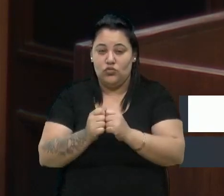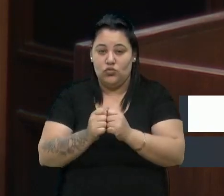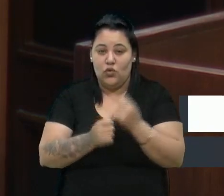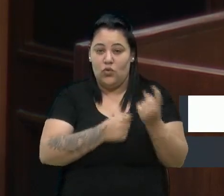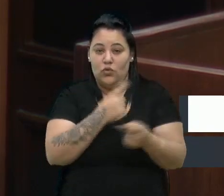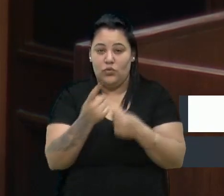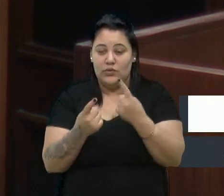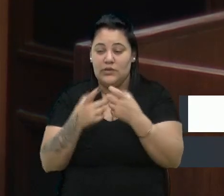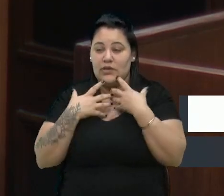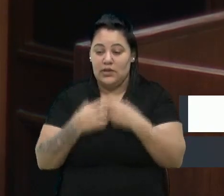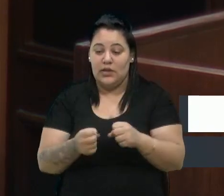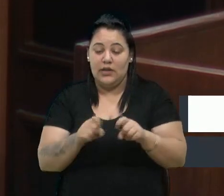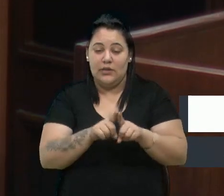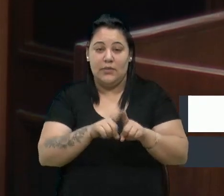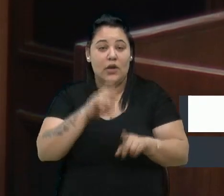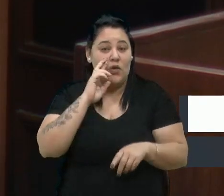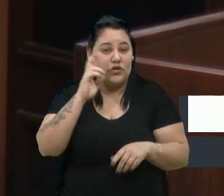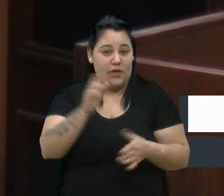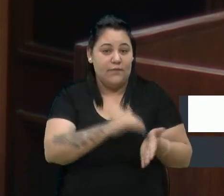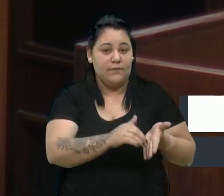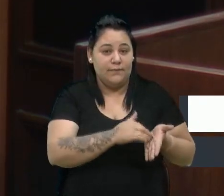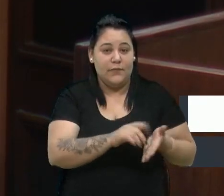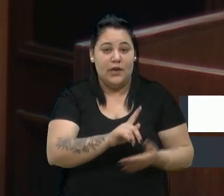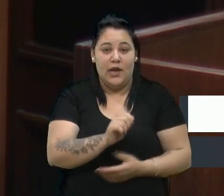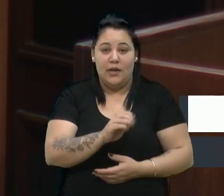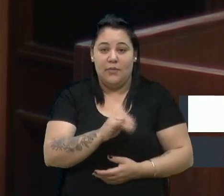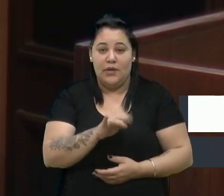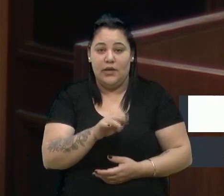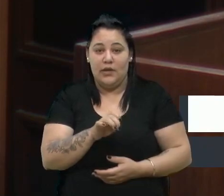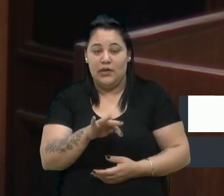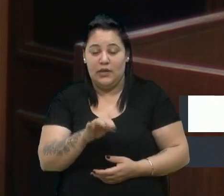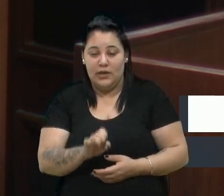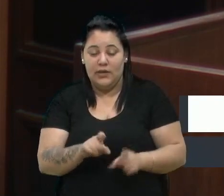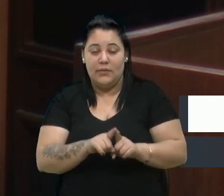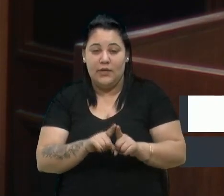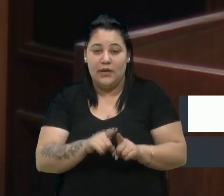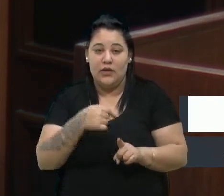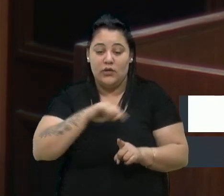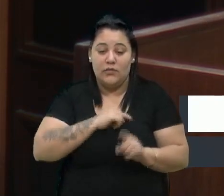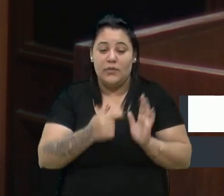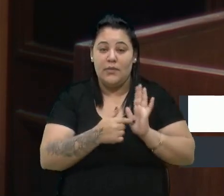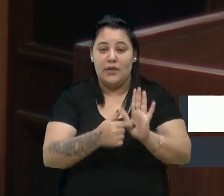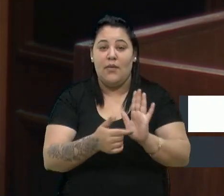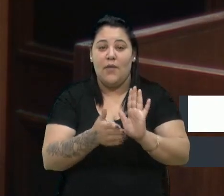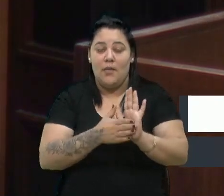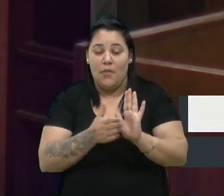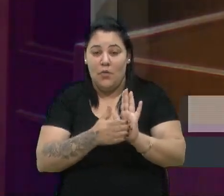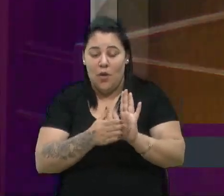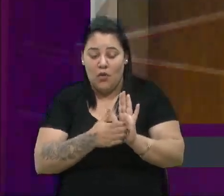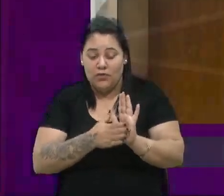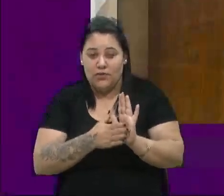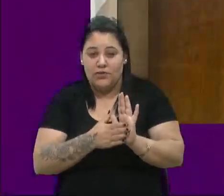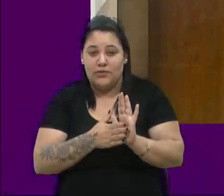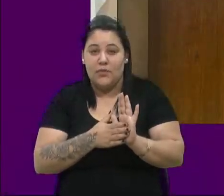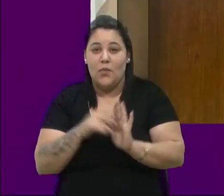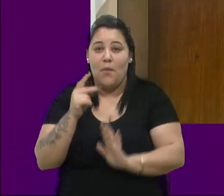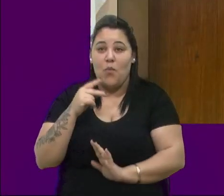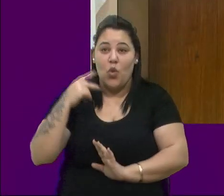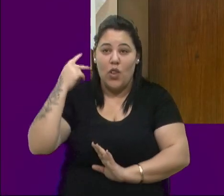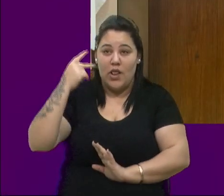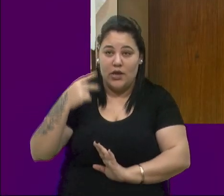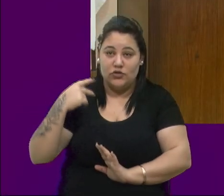com a chefe de gabinete também. Nós vamos apresentar uma proposta de uma